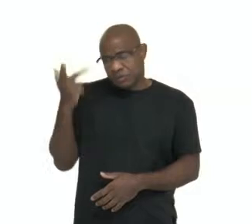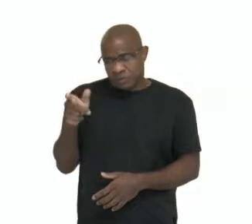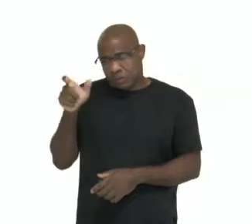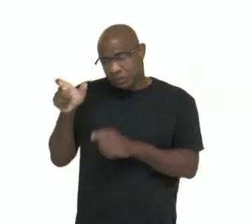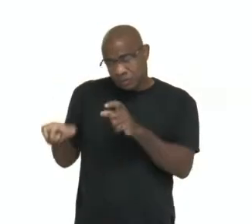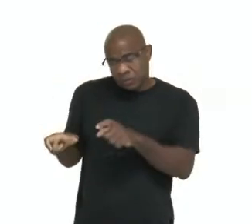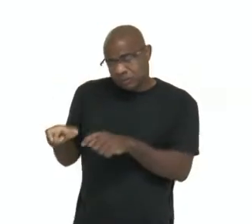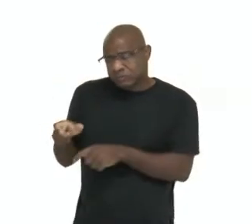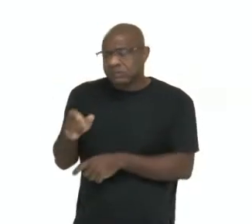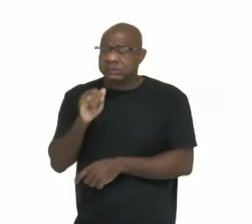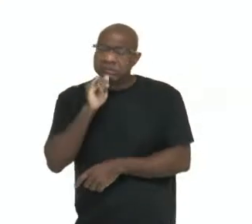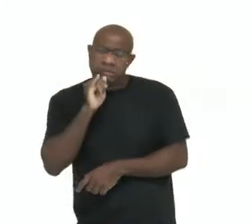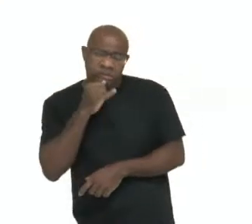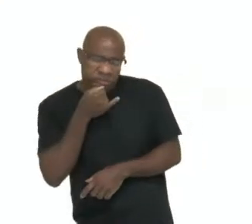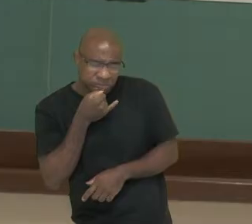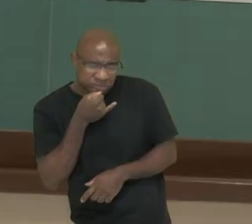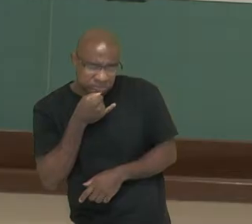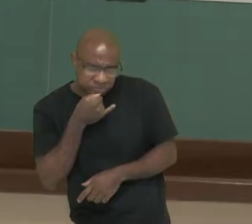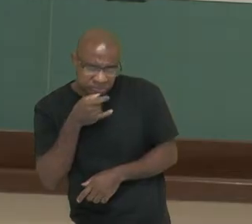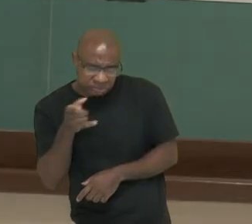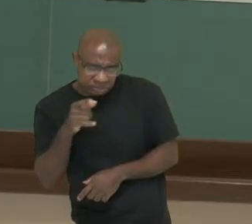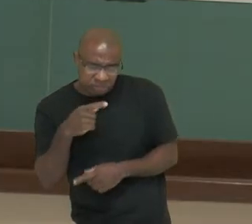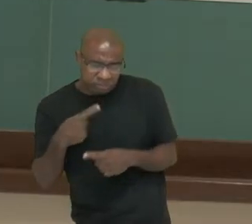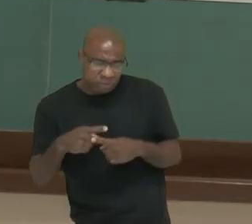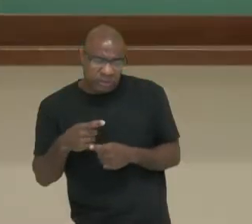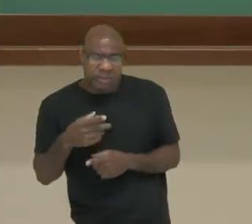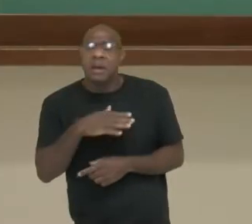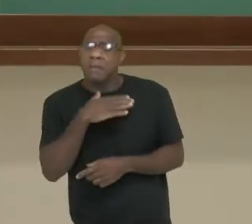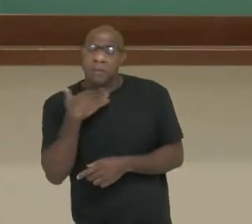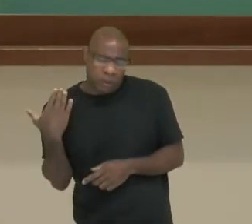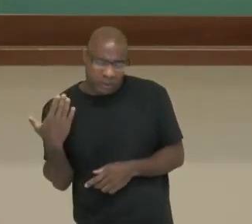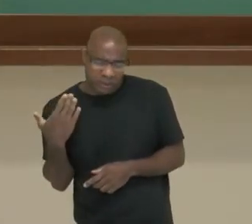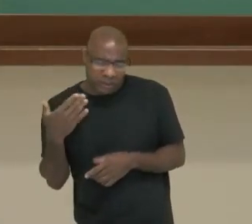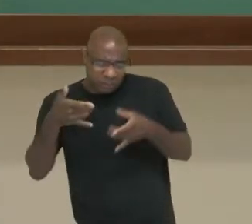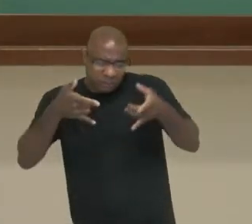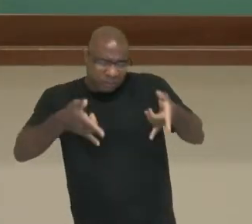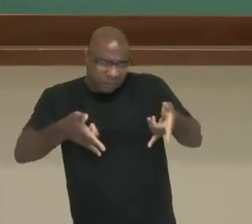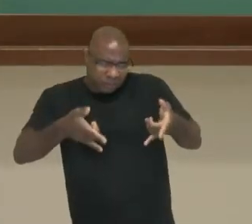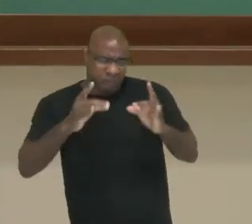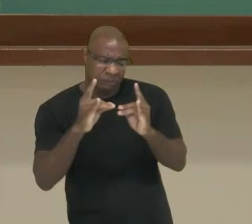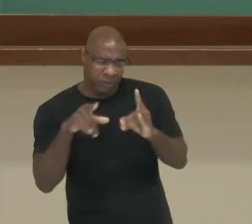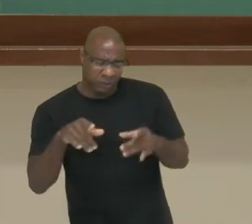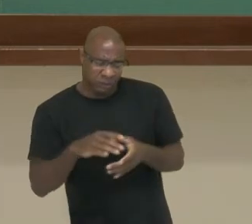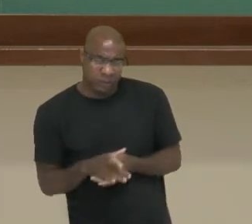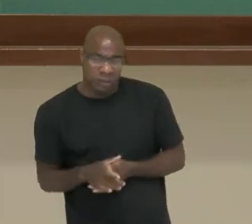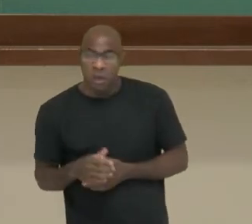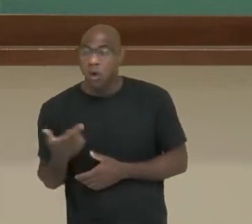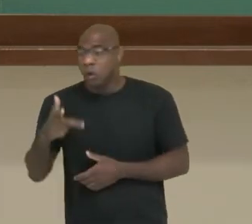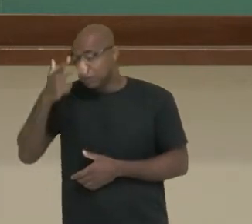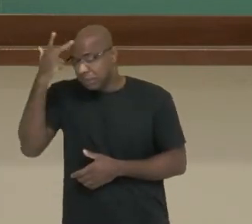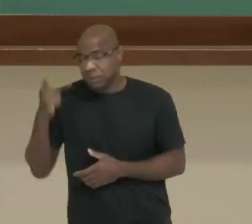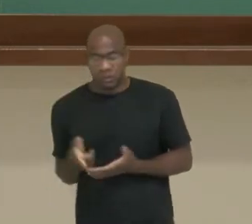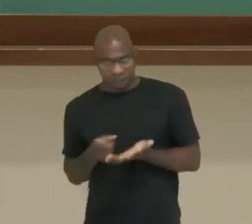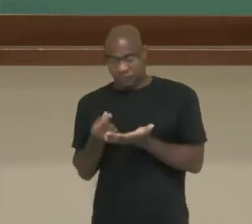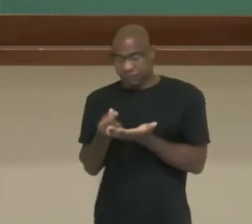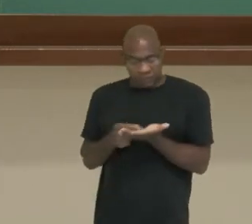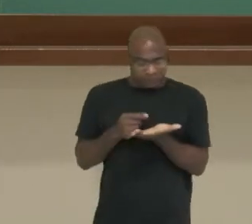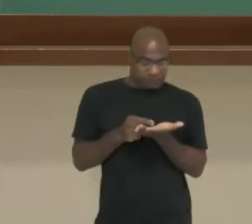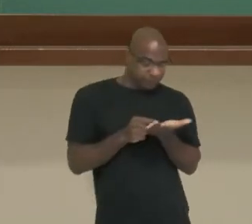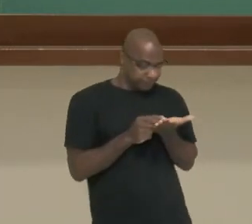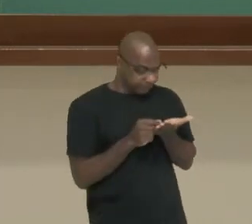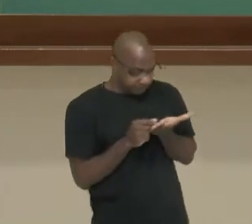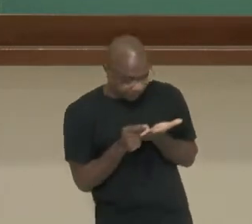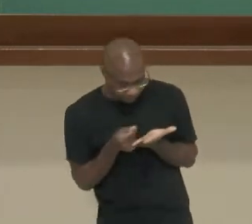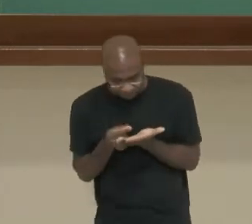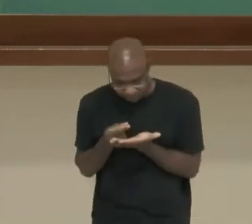querido enquanto a outra conta dinheiro. Então, tem alguém ali sofrendo, né? Muito triste, alguém faleceu, né? Com aquela carga